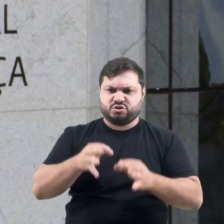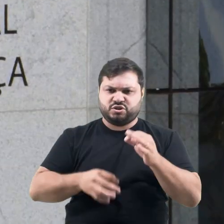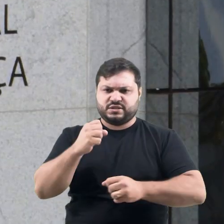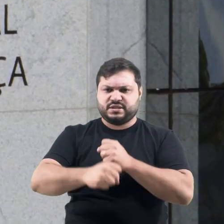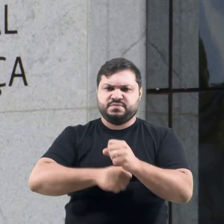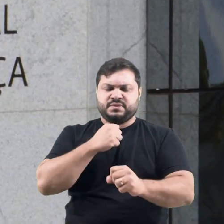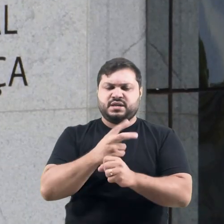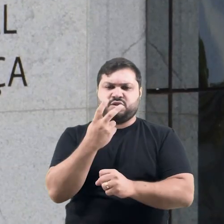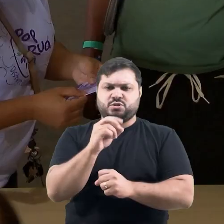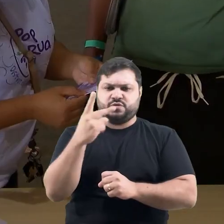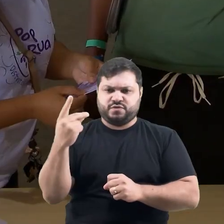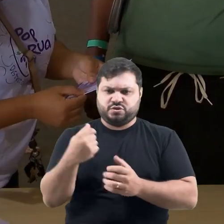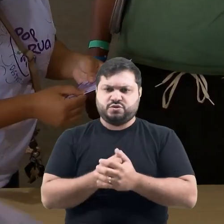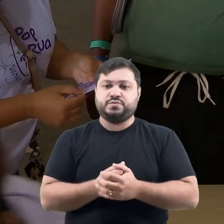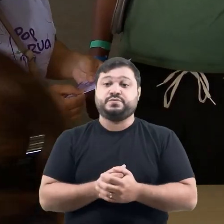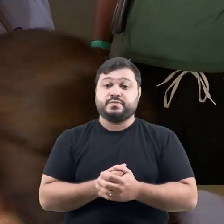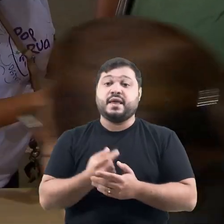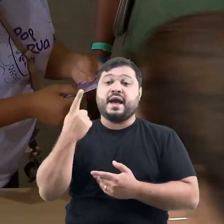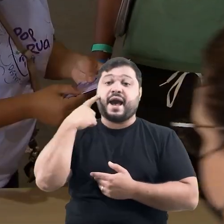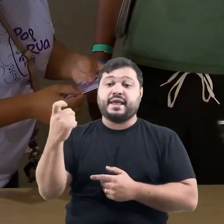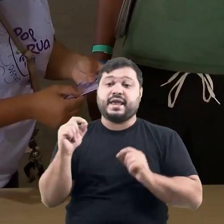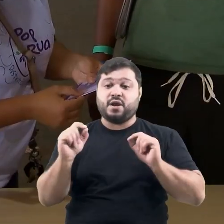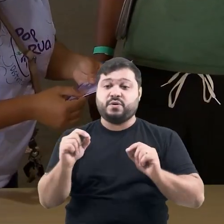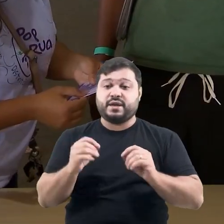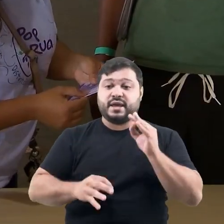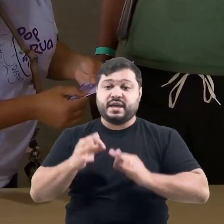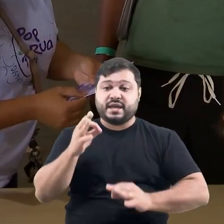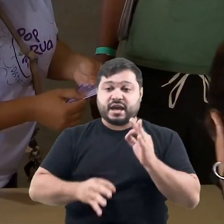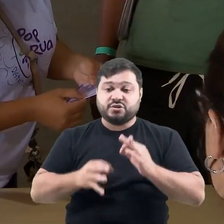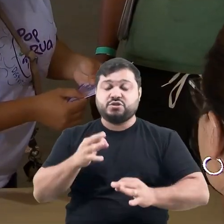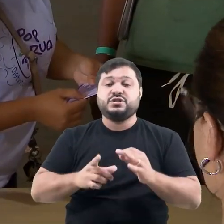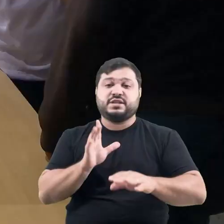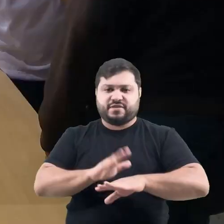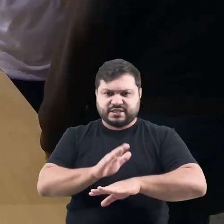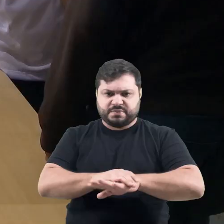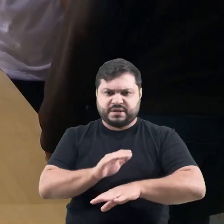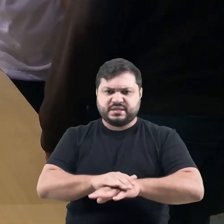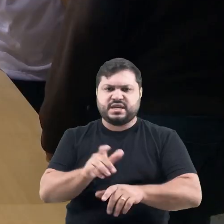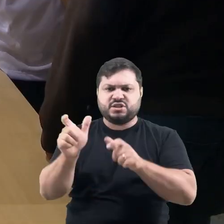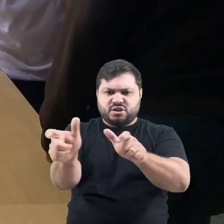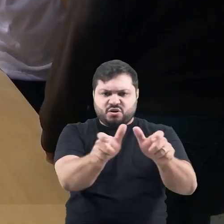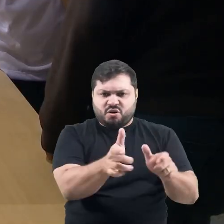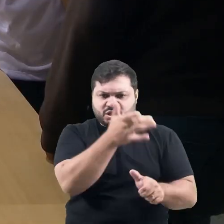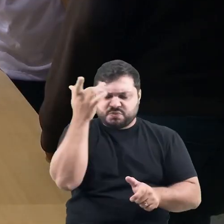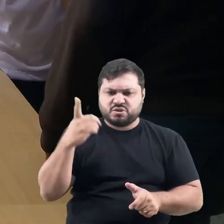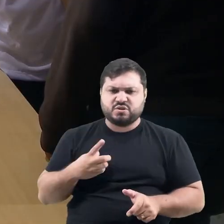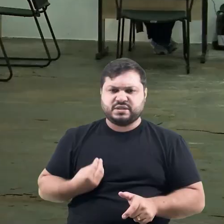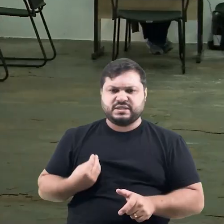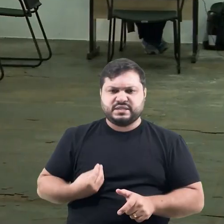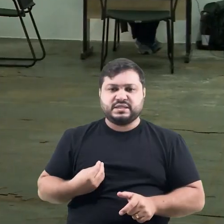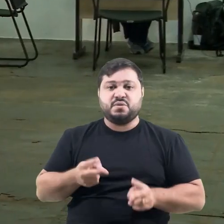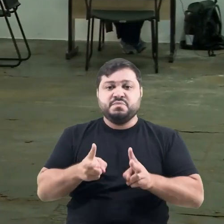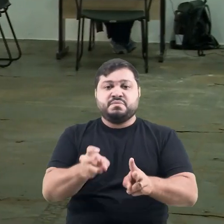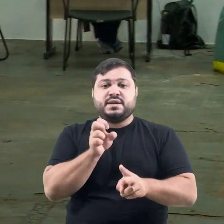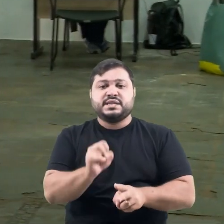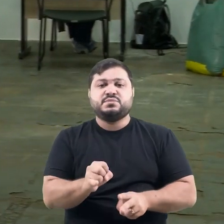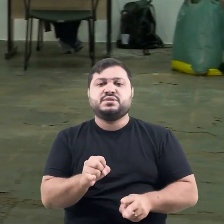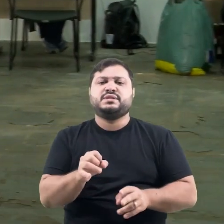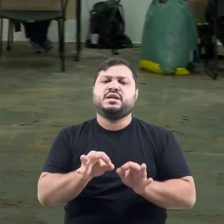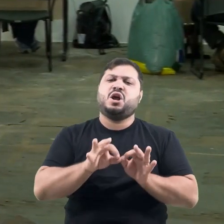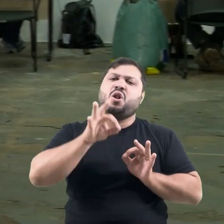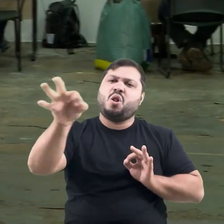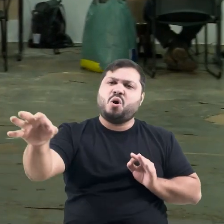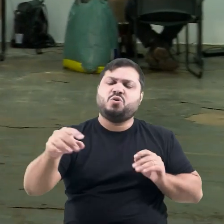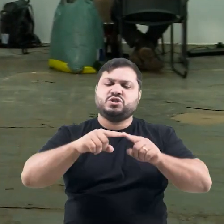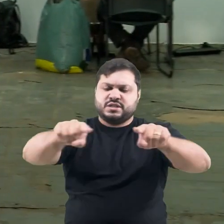em 2021. A ideia é que a justiça se faça presente onde essas pessoas estão, mesmo que seja longe